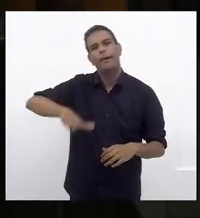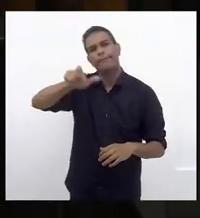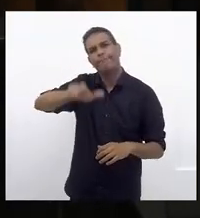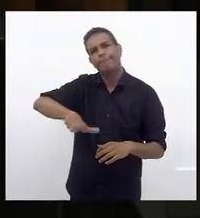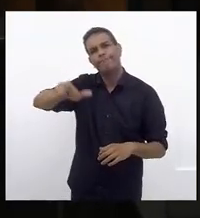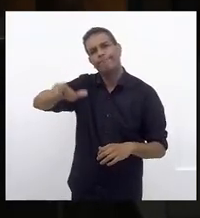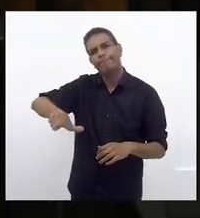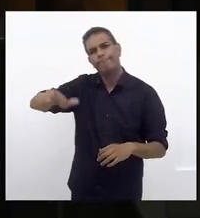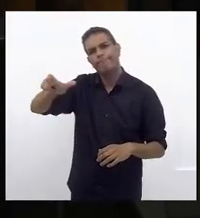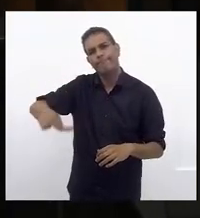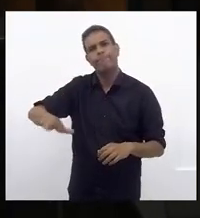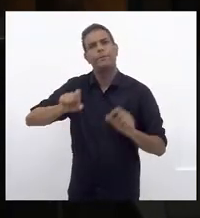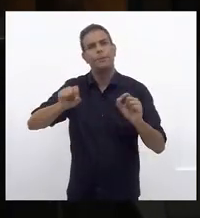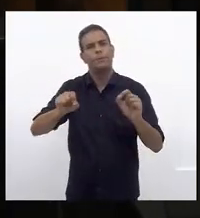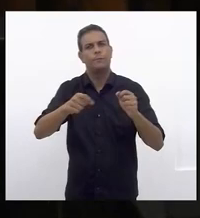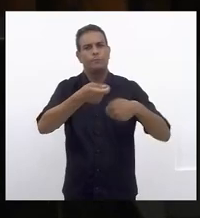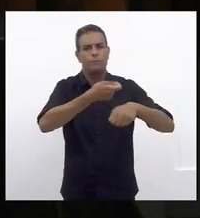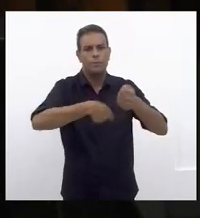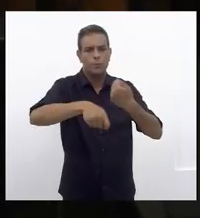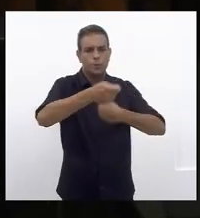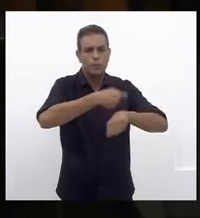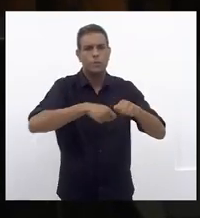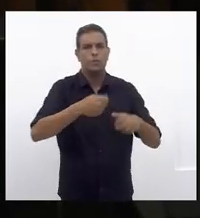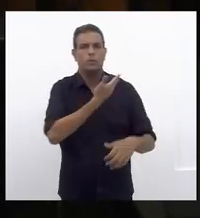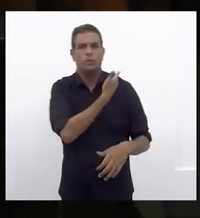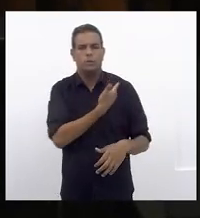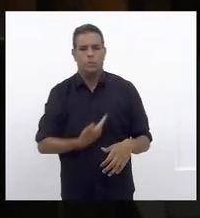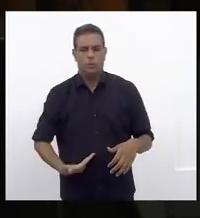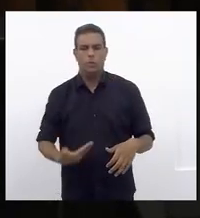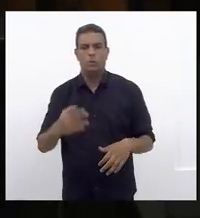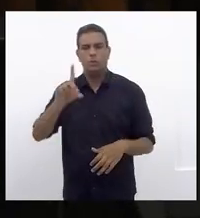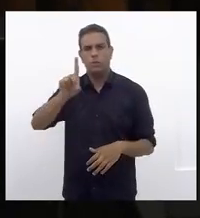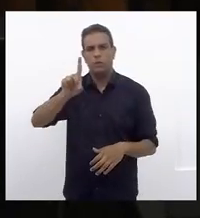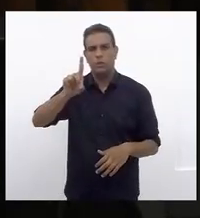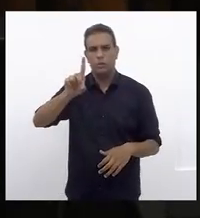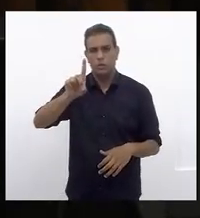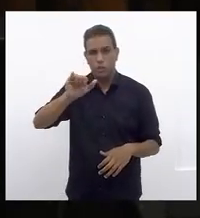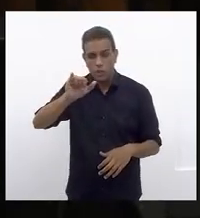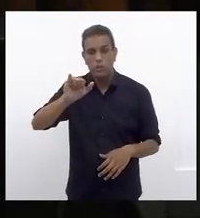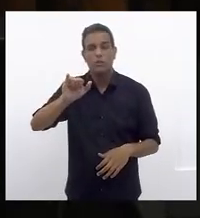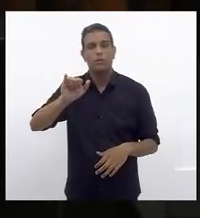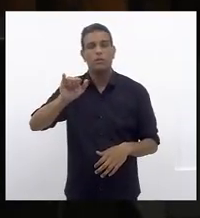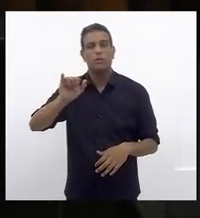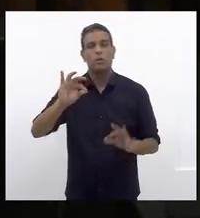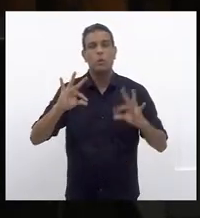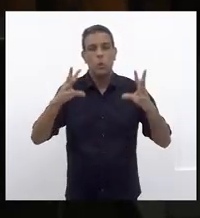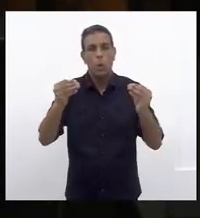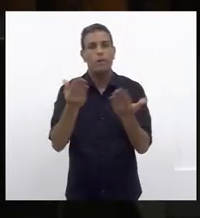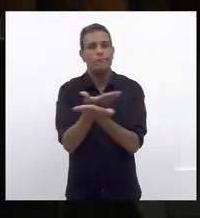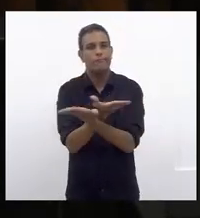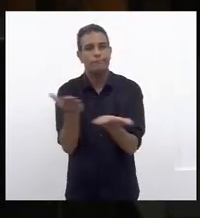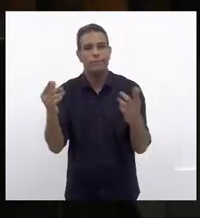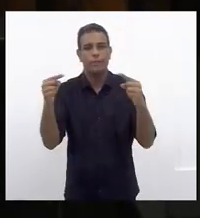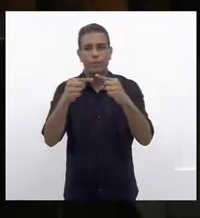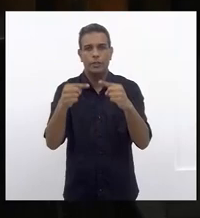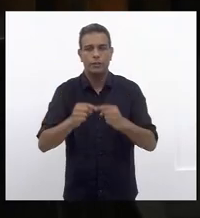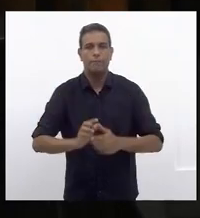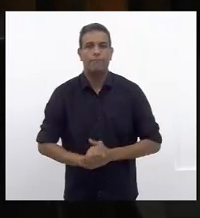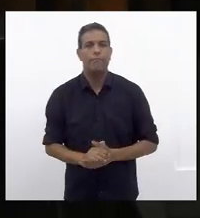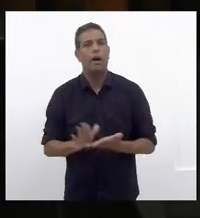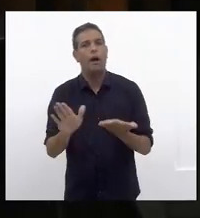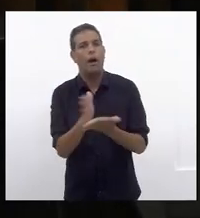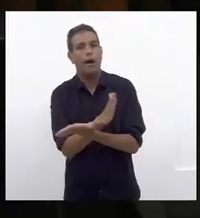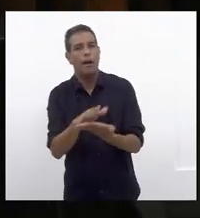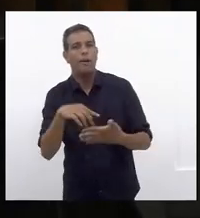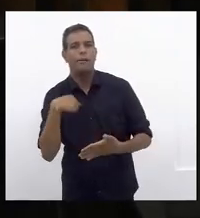segmentos da administração pública direta e indireta. E até hoje prestam esse serviço. Alguns